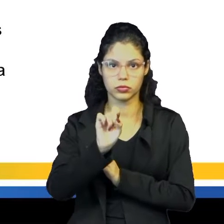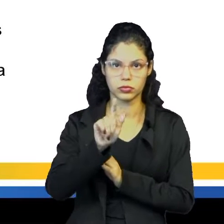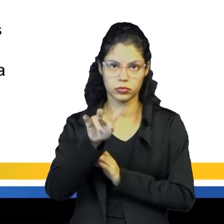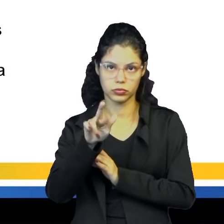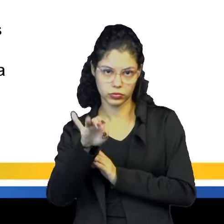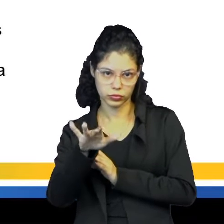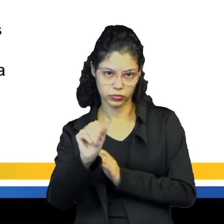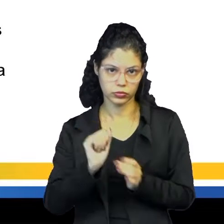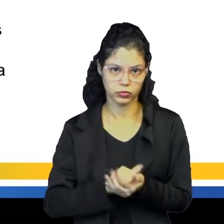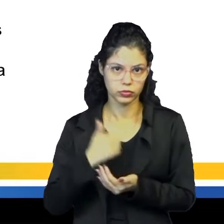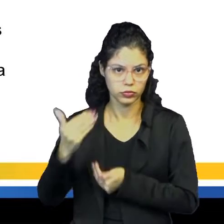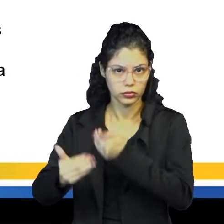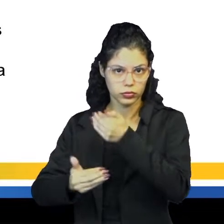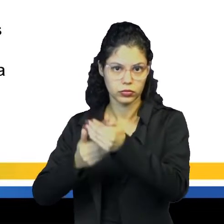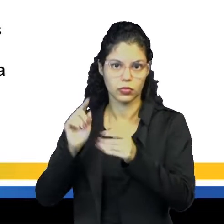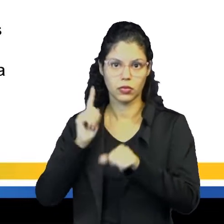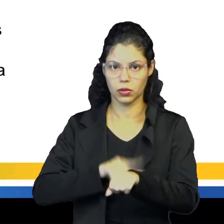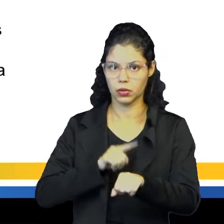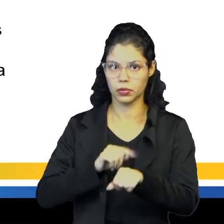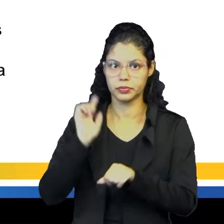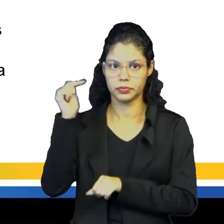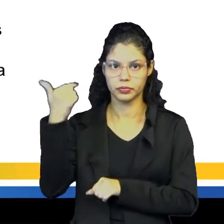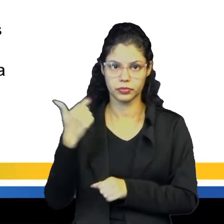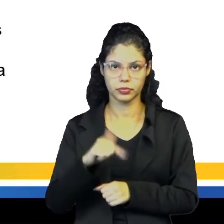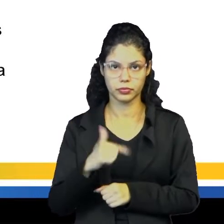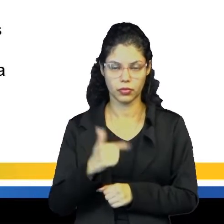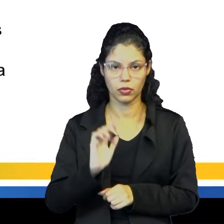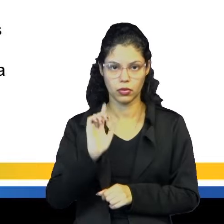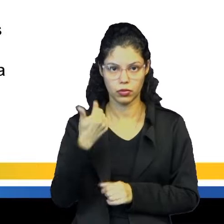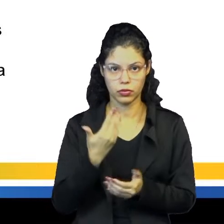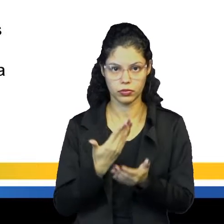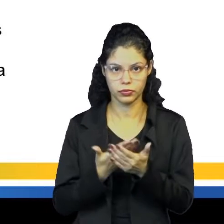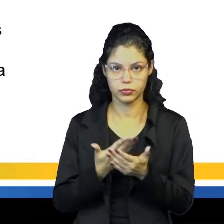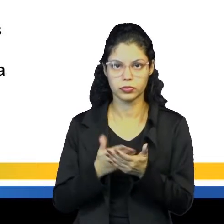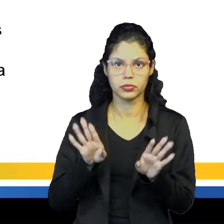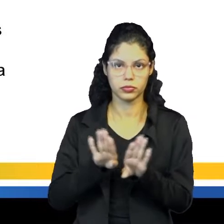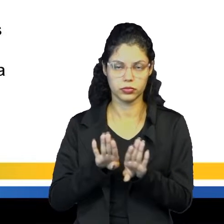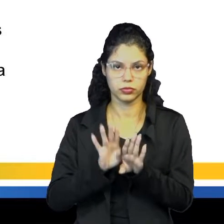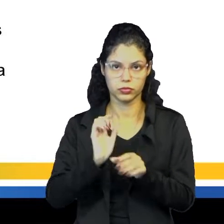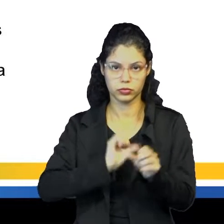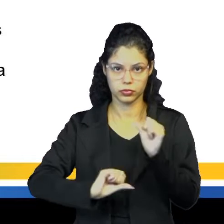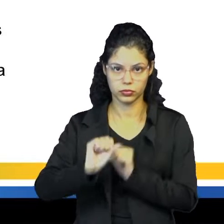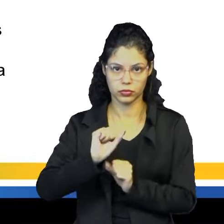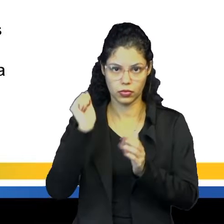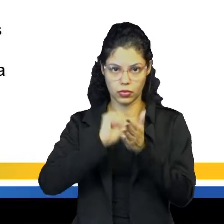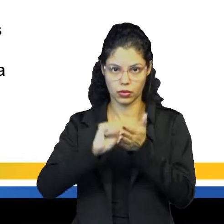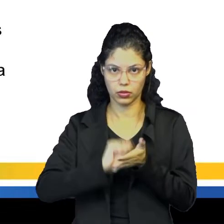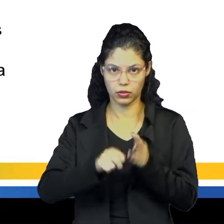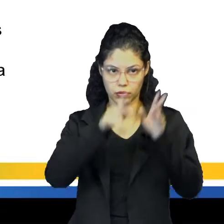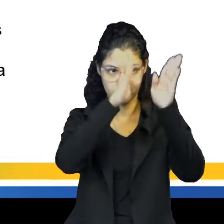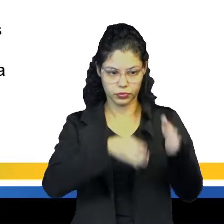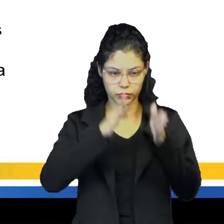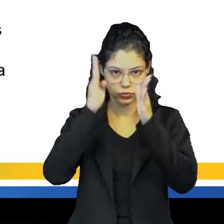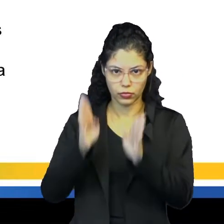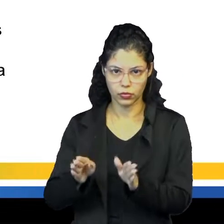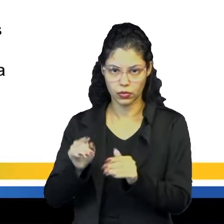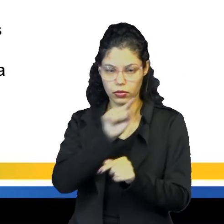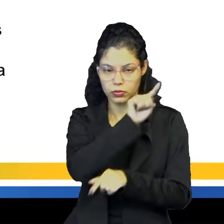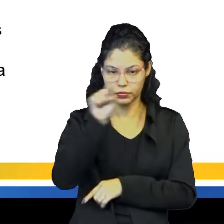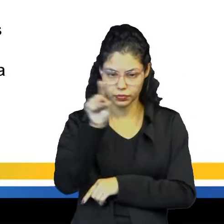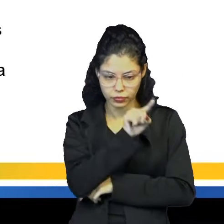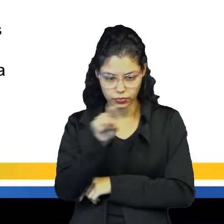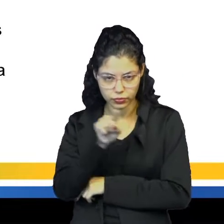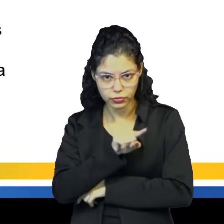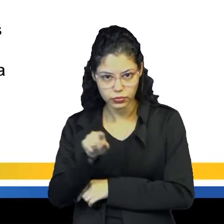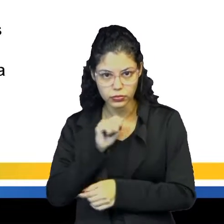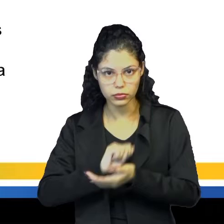silábicos. Com o decorrer do tempo, houve outra mudança. Deixou de ser escrita em colunas e começou a ser escrita em linhas,